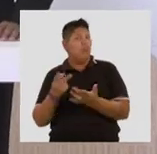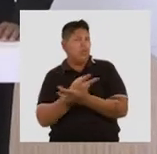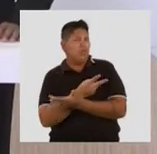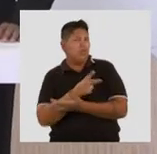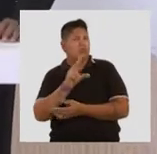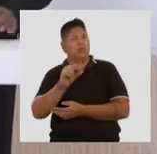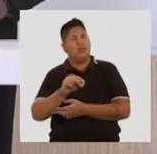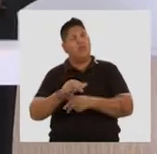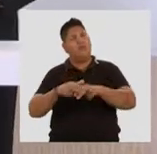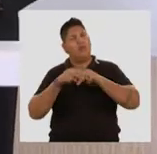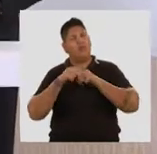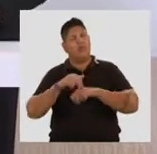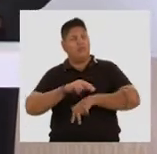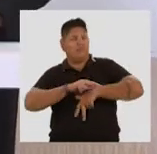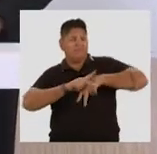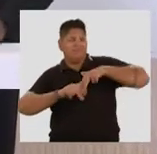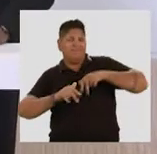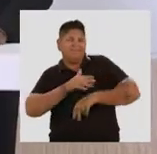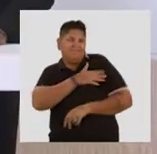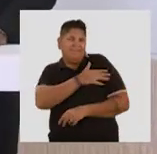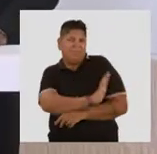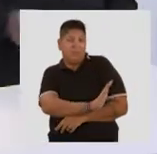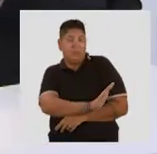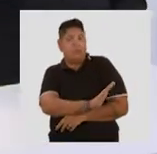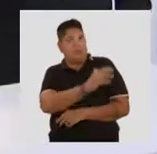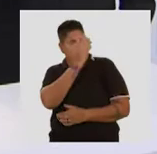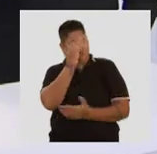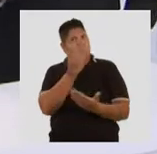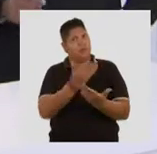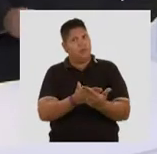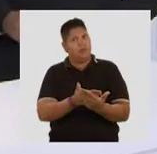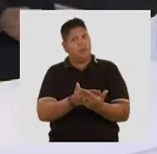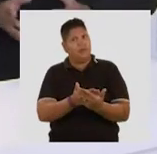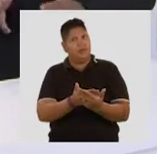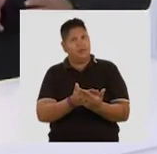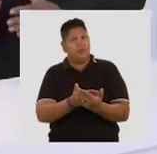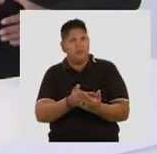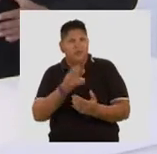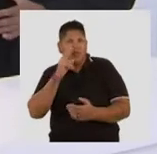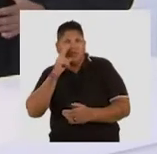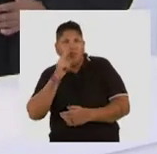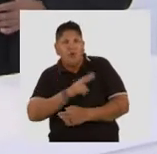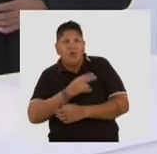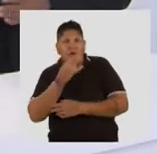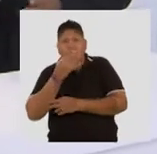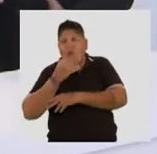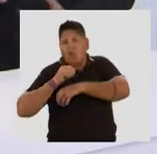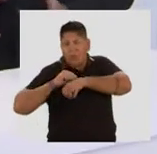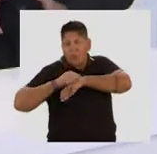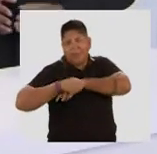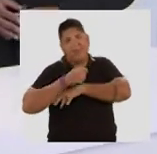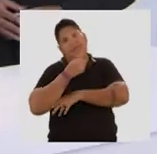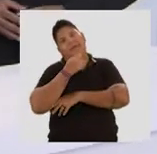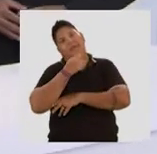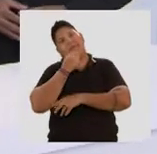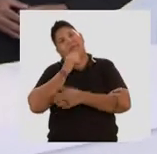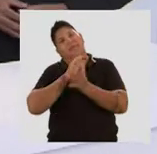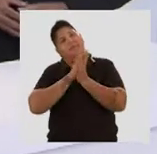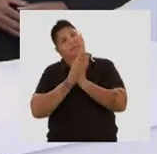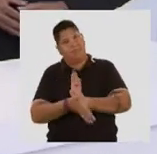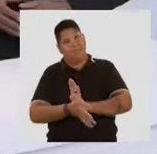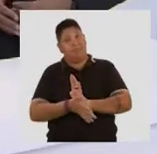assim por causa do preconceito racial. Acredite, o tom da pele ainda é motivo